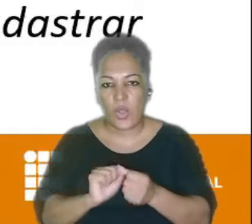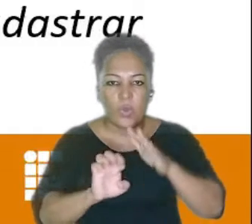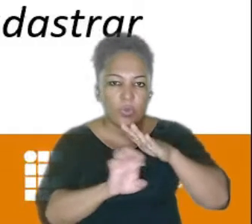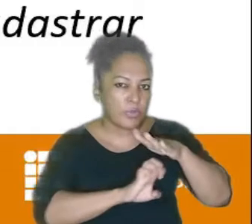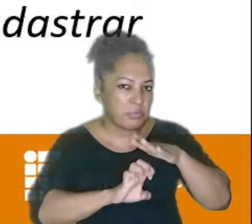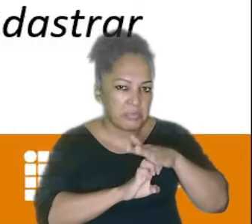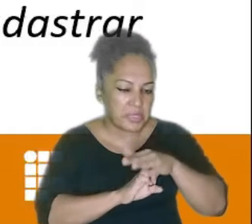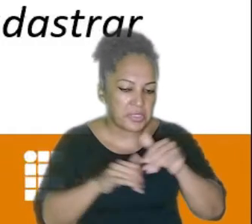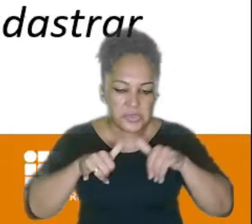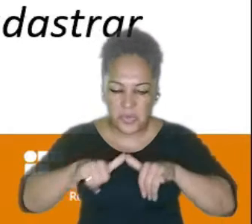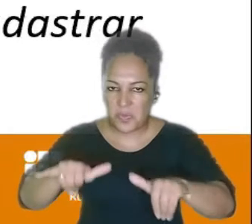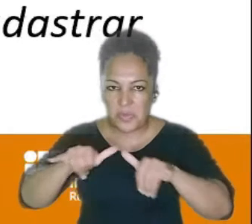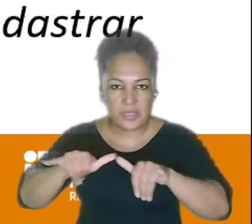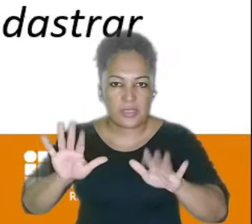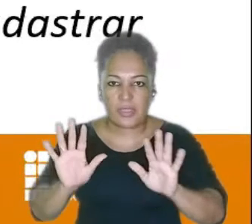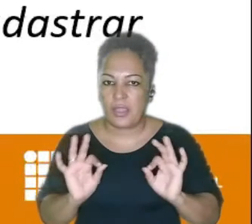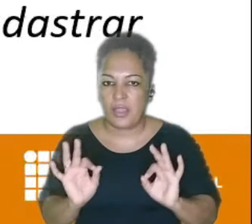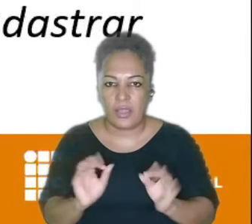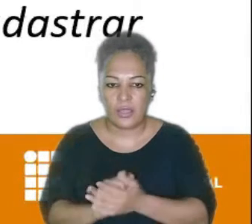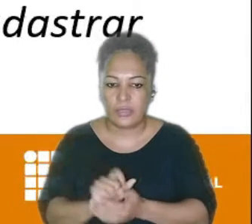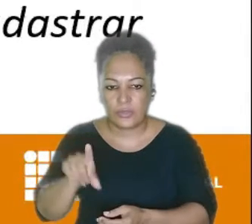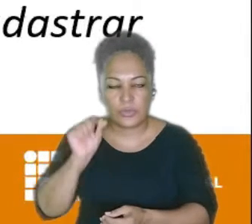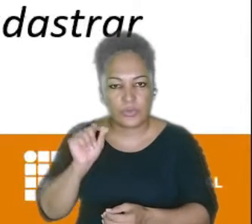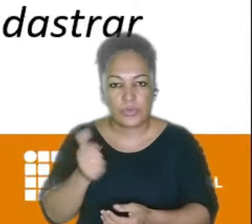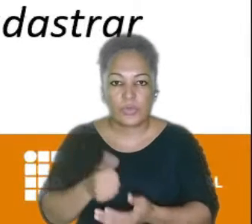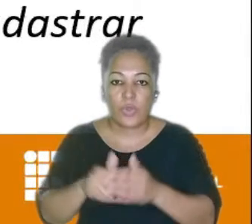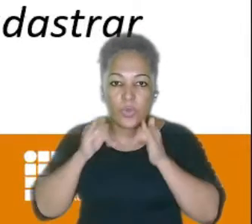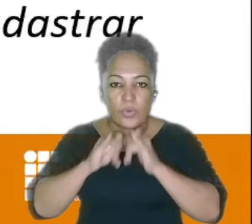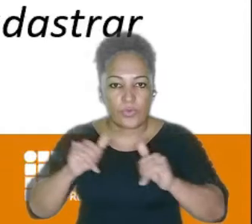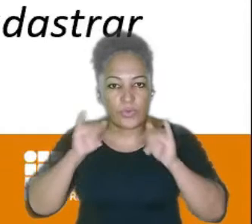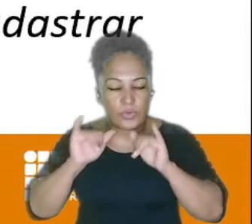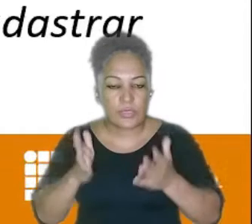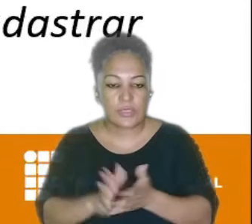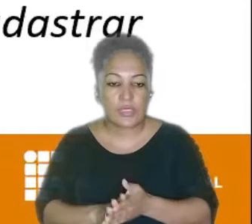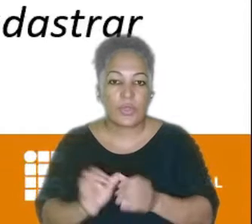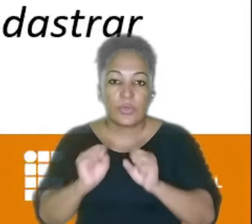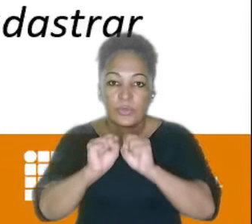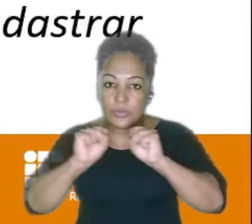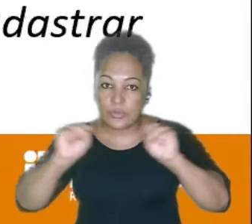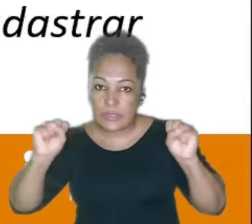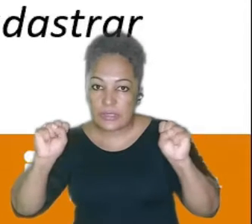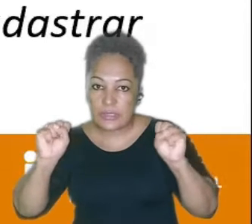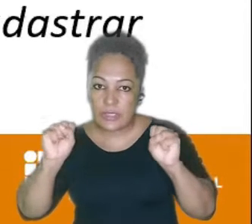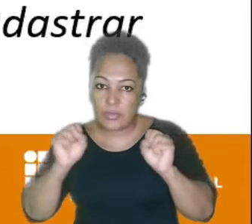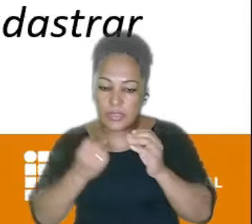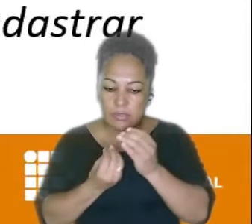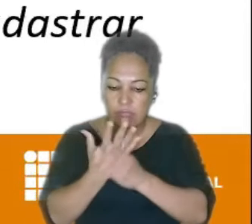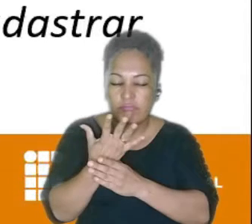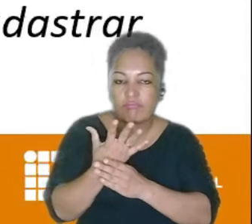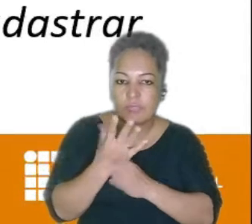local, ou empresa, ou comércio, ou domínio da informação que o sistema está